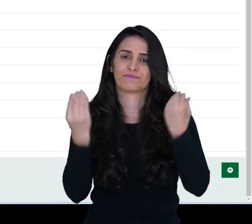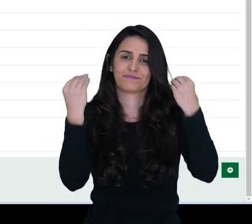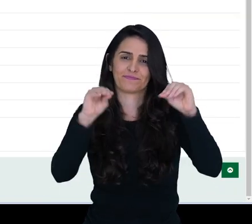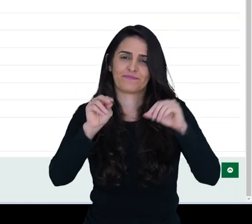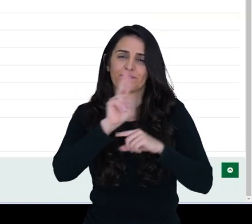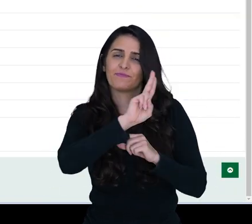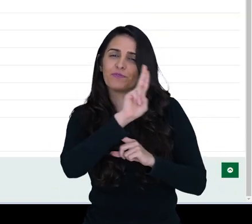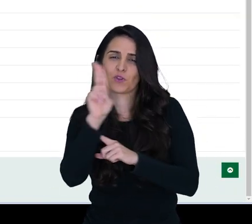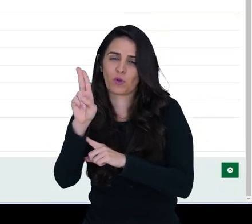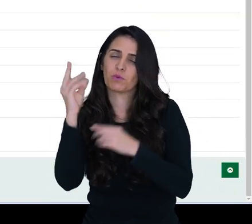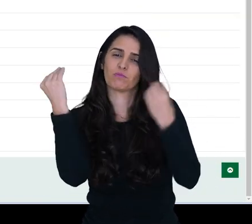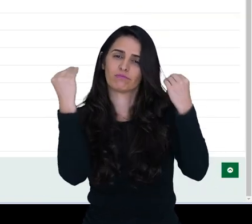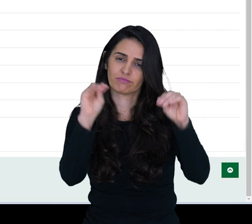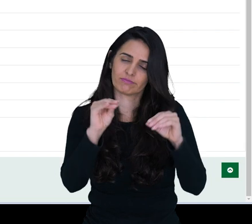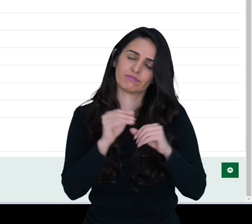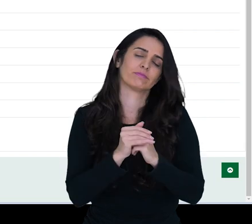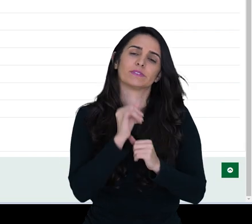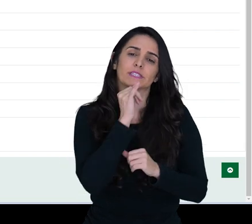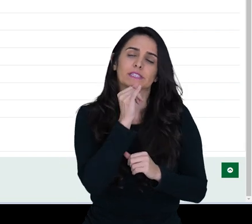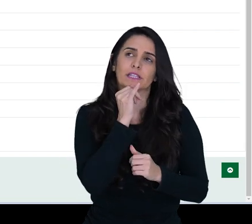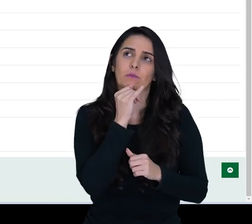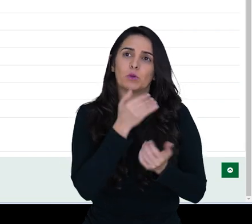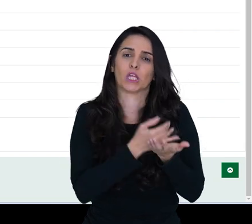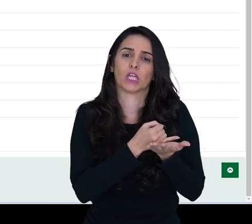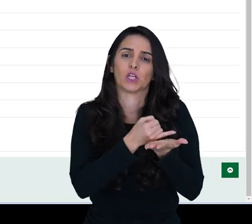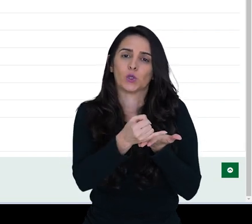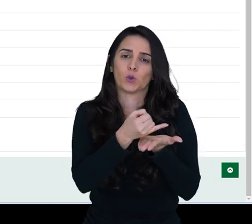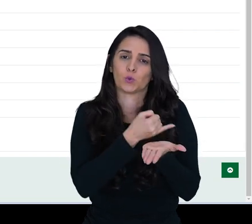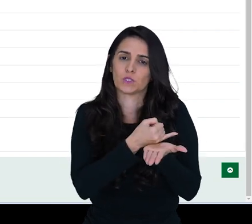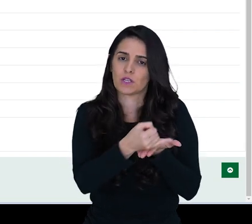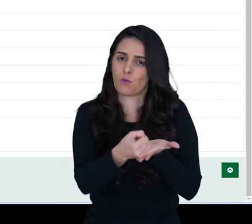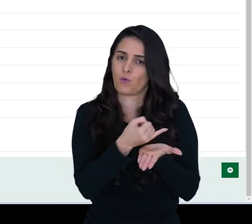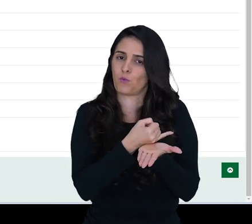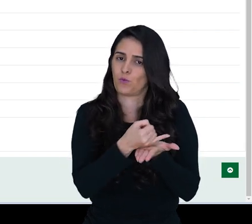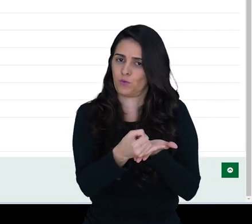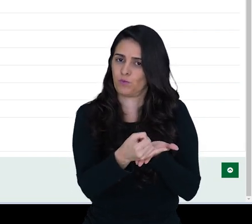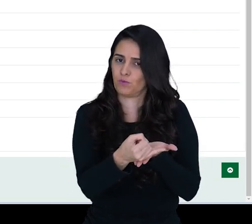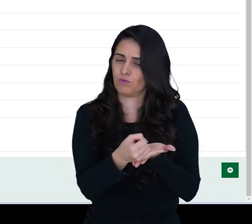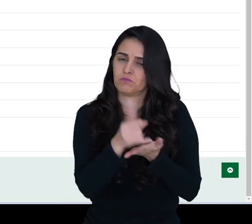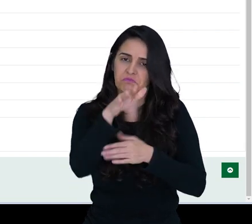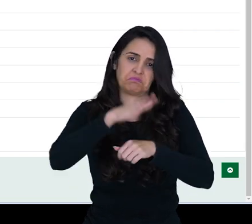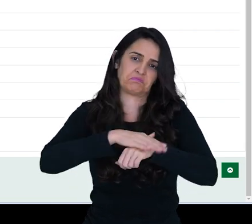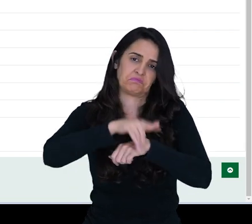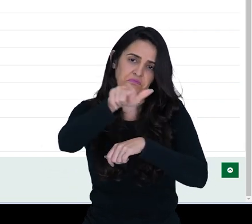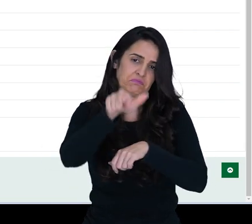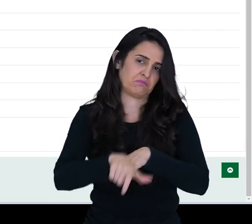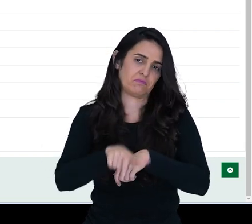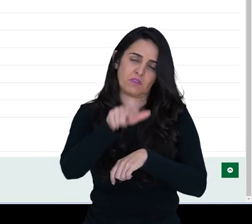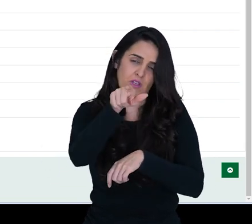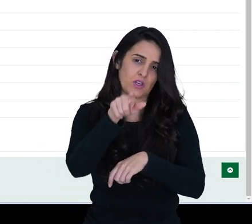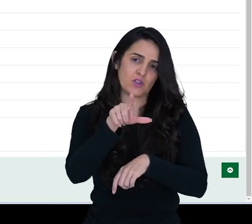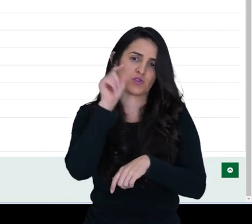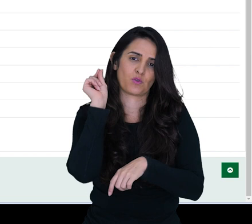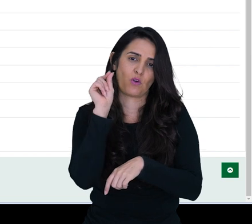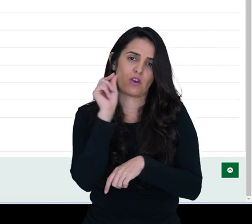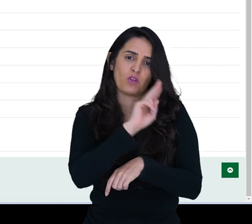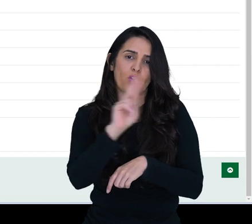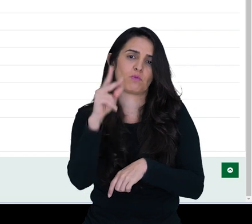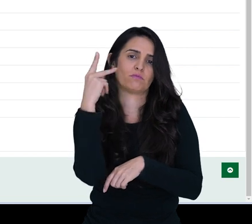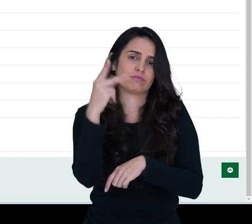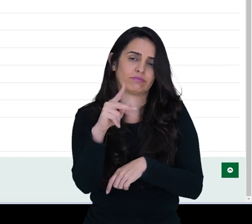vou colocar aqui como exemplo introdução Mas você pode colocar de acordo aí com a sua